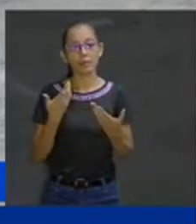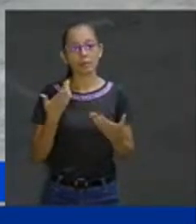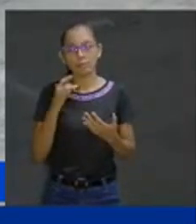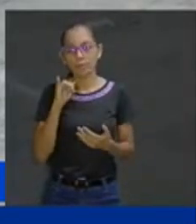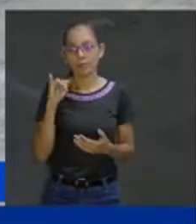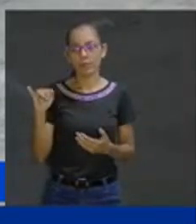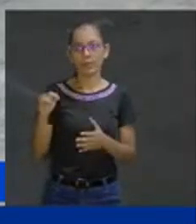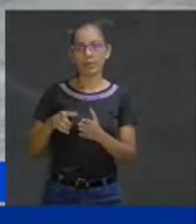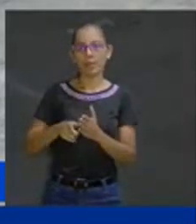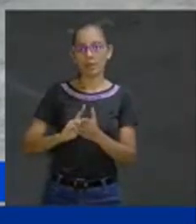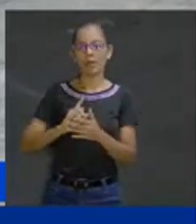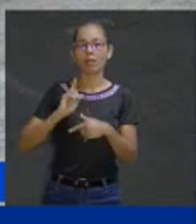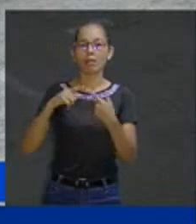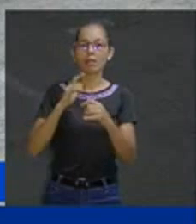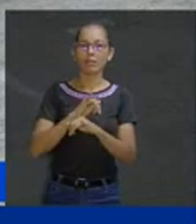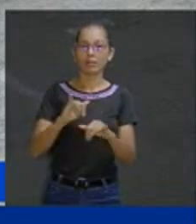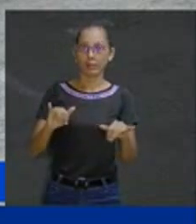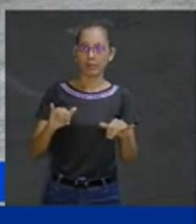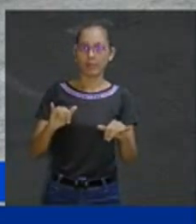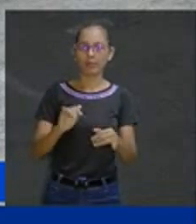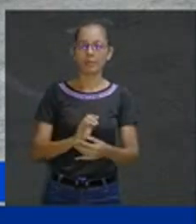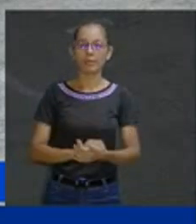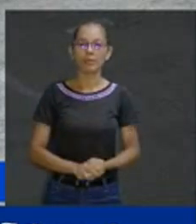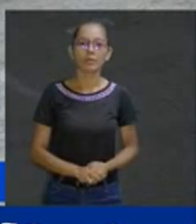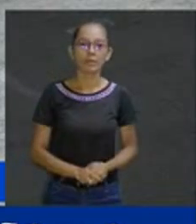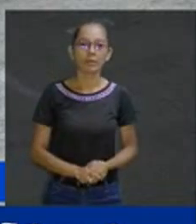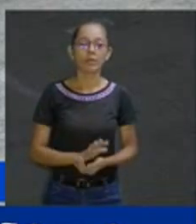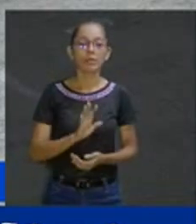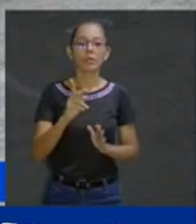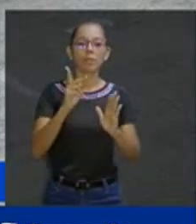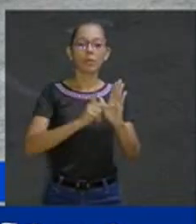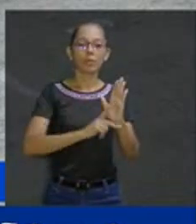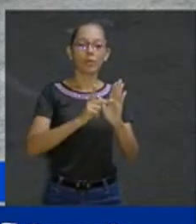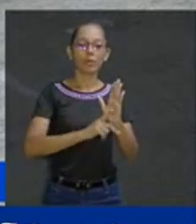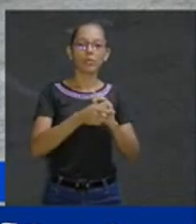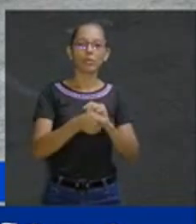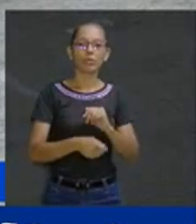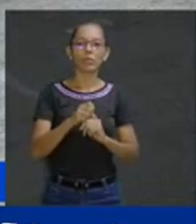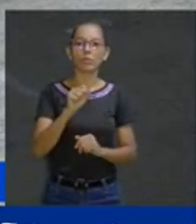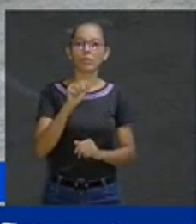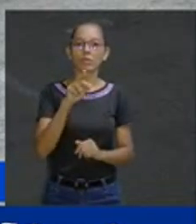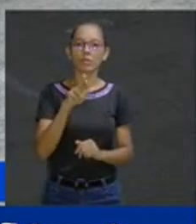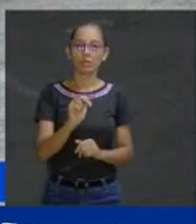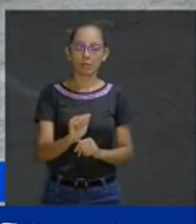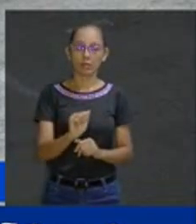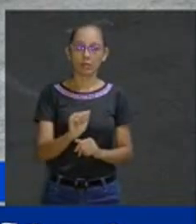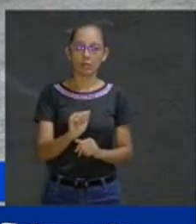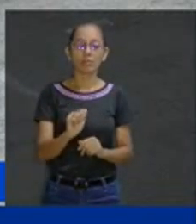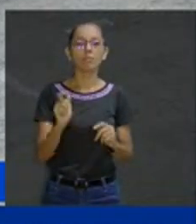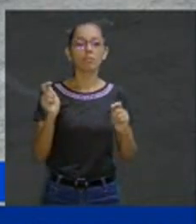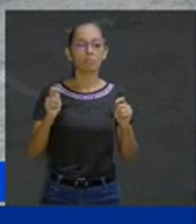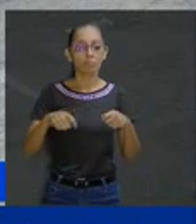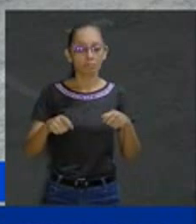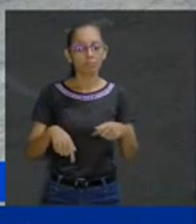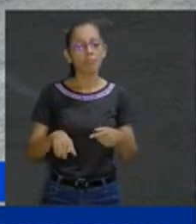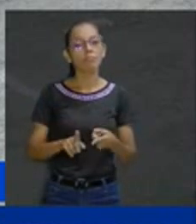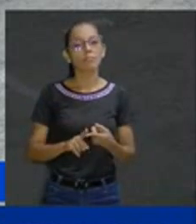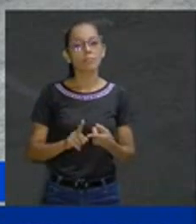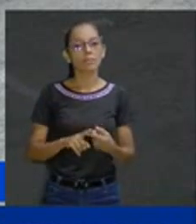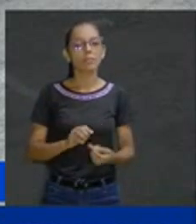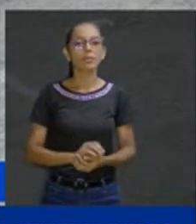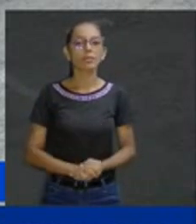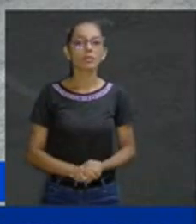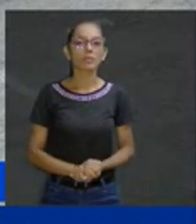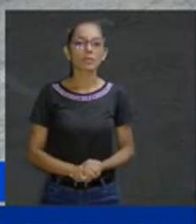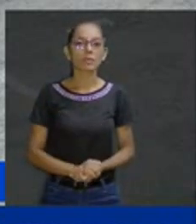Sara. Se efetivamente ela vingar, eu gostaria que Vossa Excelência já me substituísse imediatamente. Não, mas tem que alterar